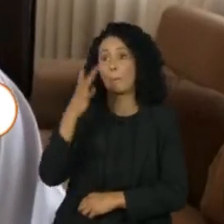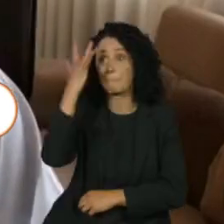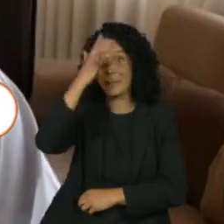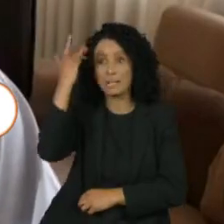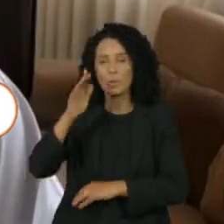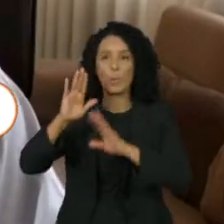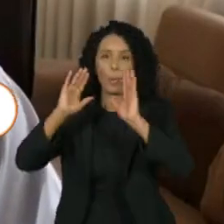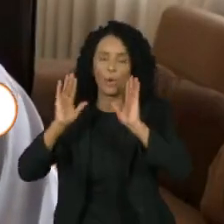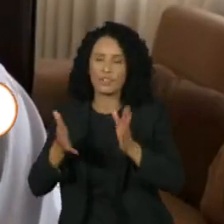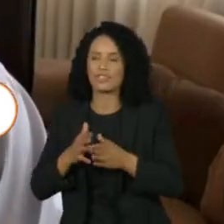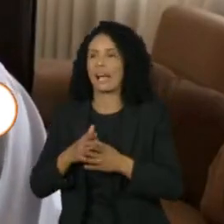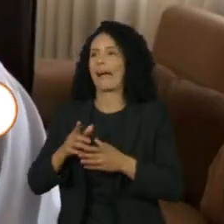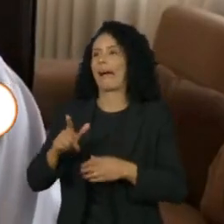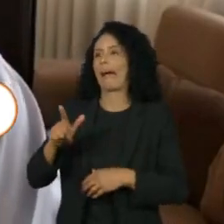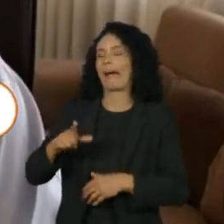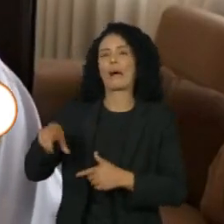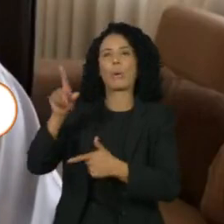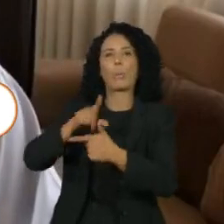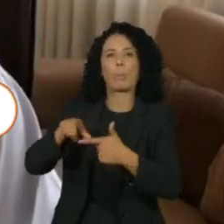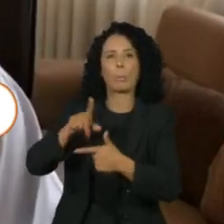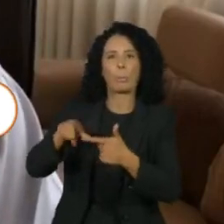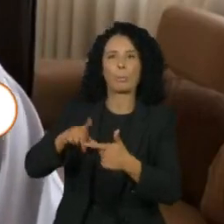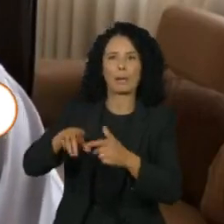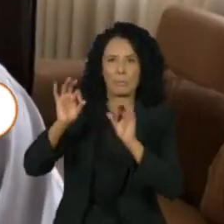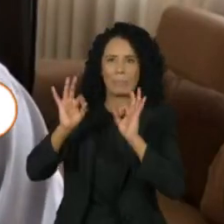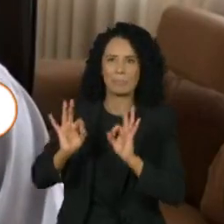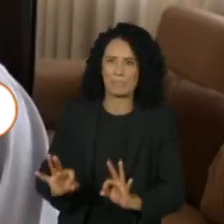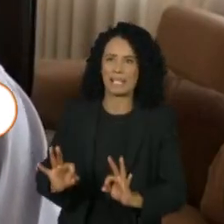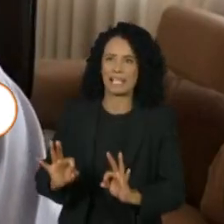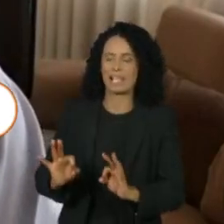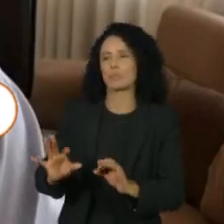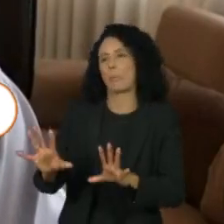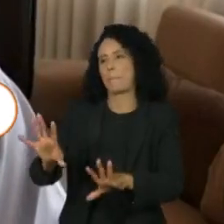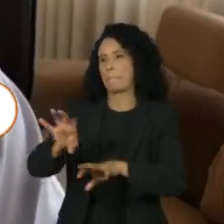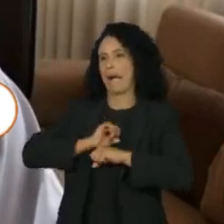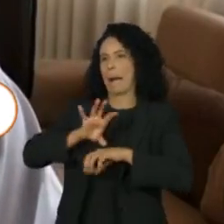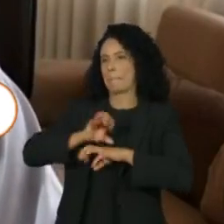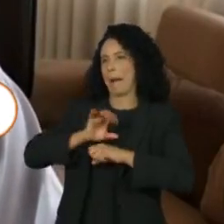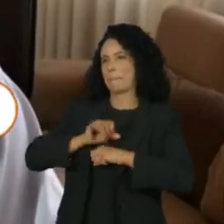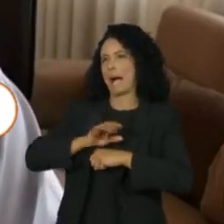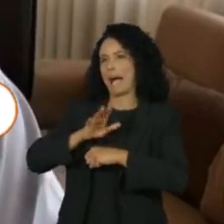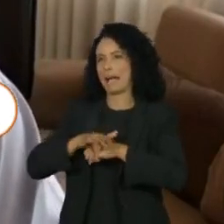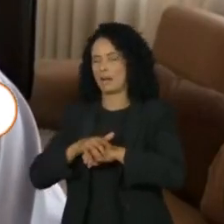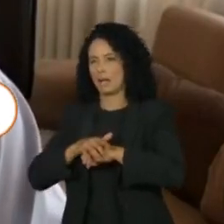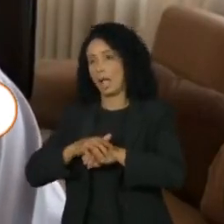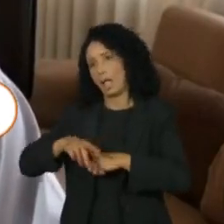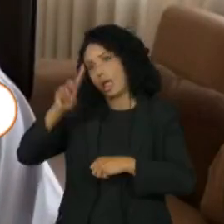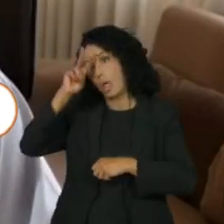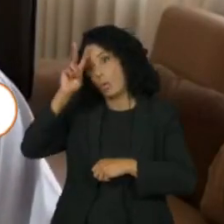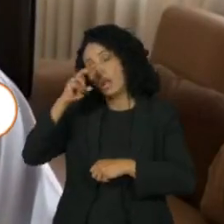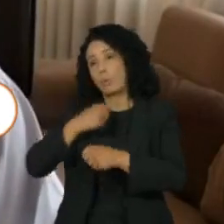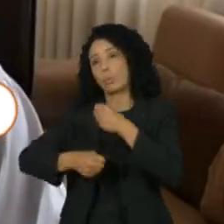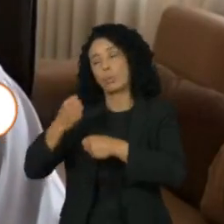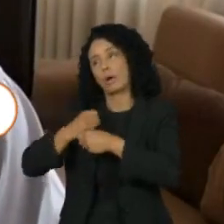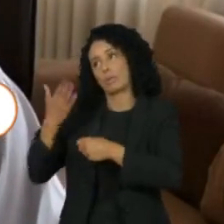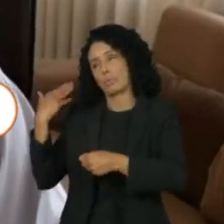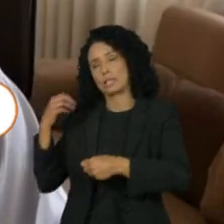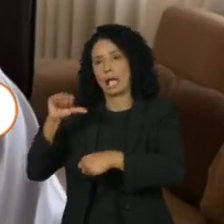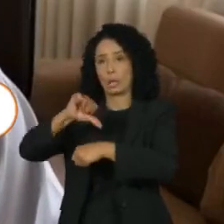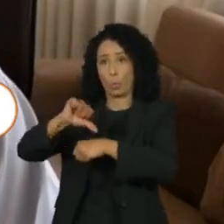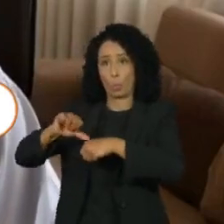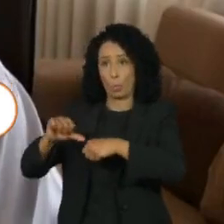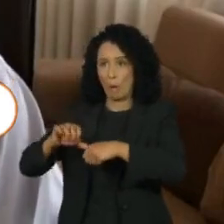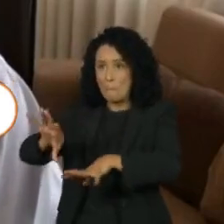3, 5 vezes. Então, nós estamos tendo números muito parecidos com o começo do ano, quando a Omicron nos atingiu. E por isso que eu considero